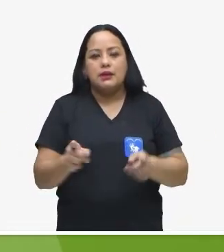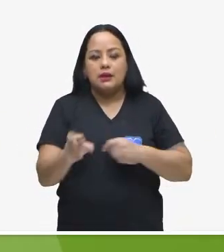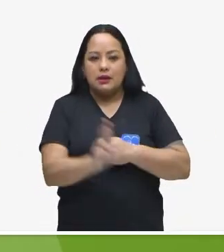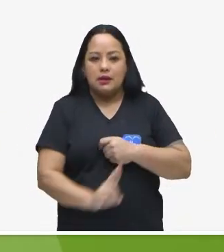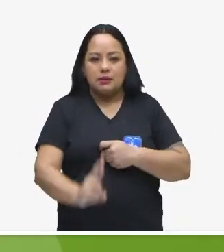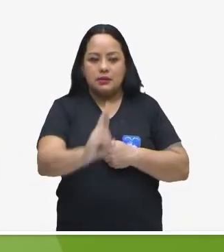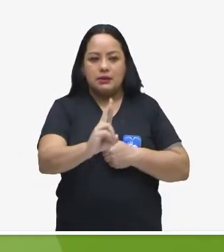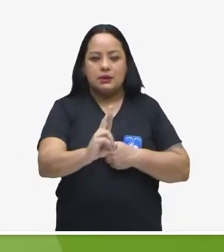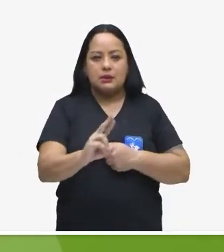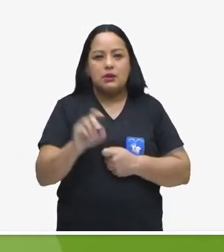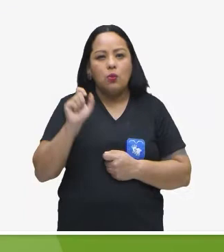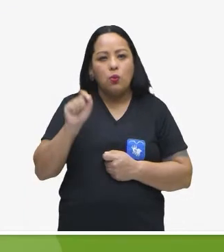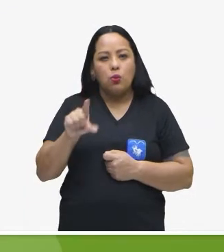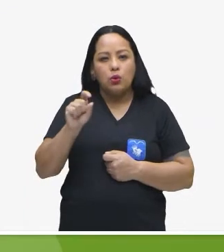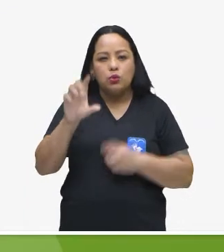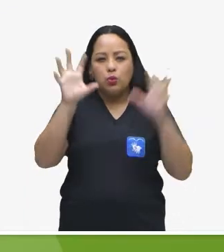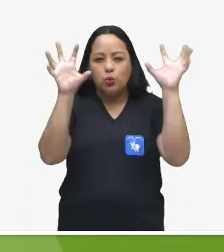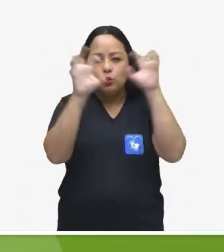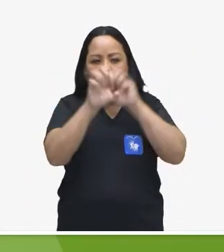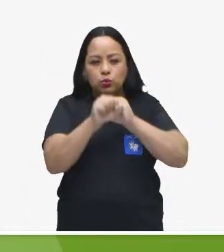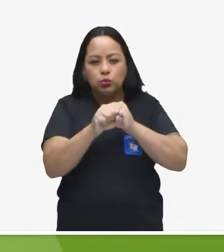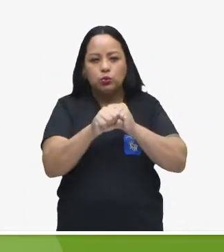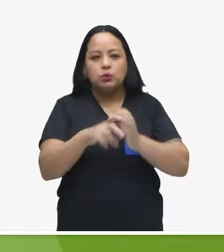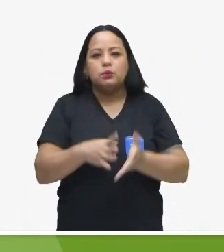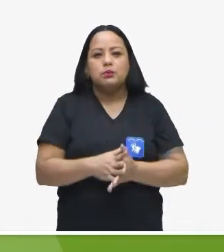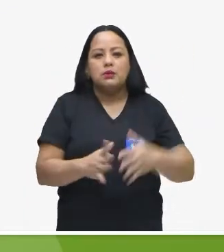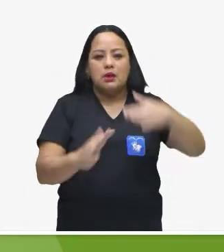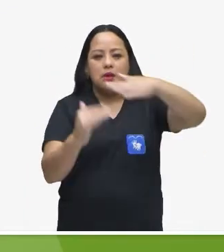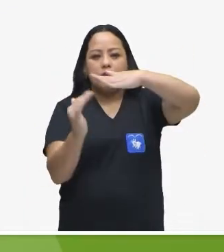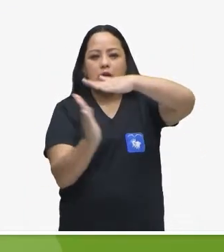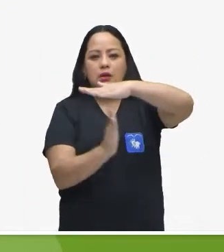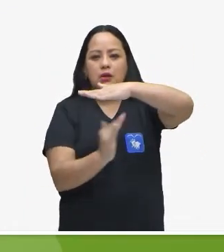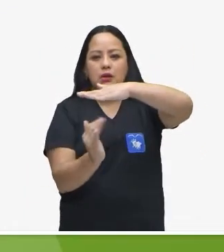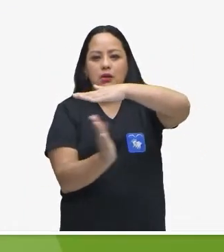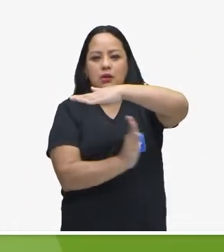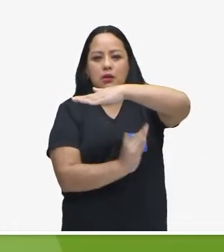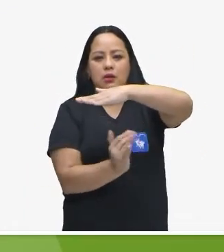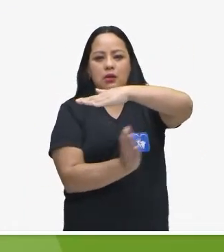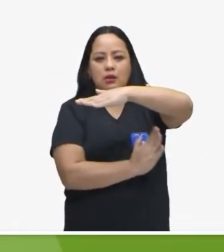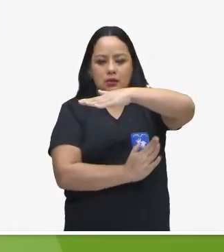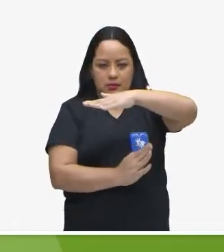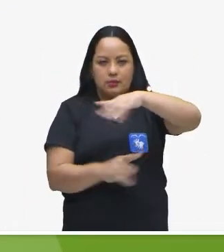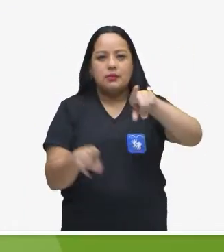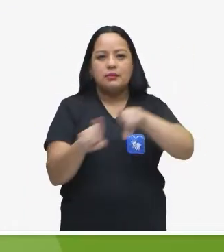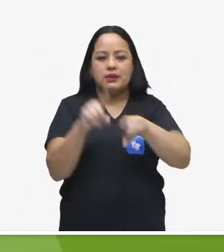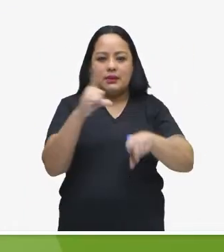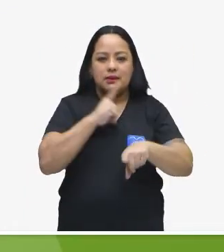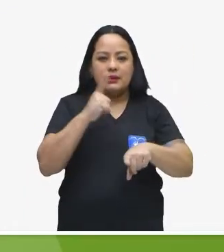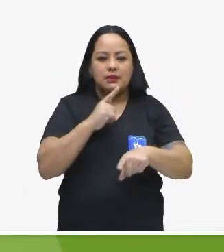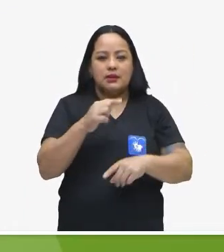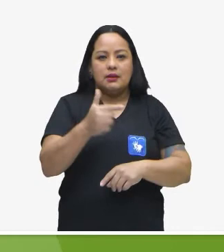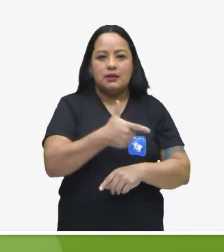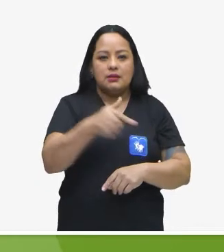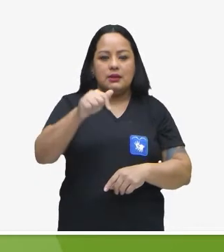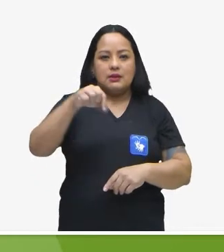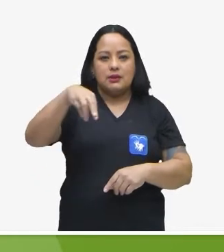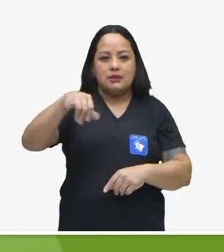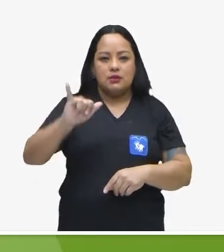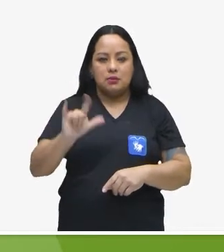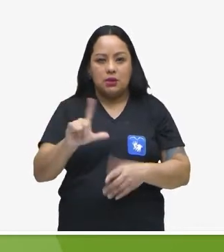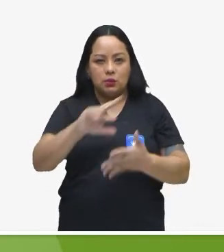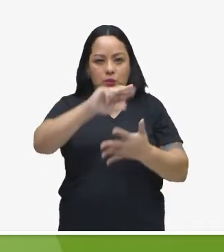pelo azul escuro. Temos as algas, tá? Estão aqui em 27 mil